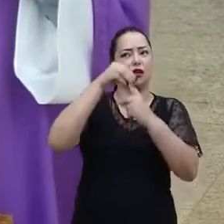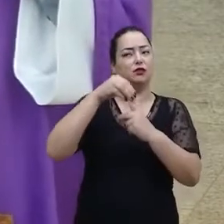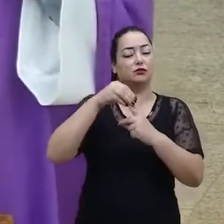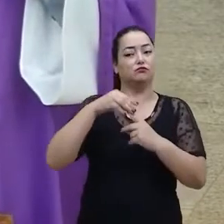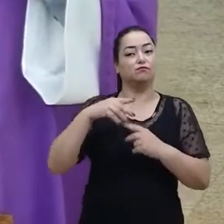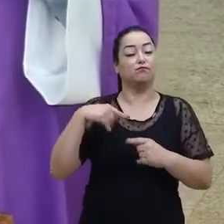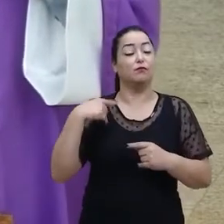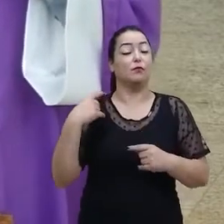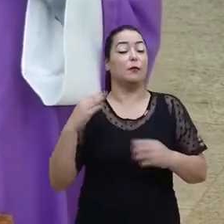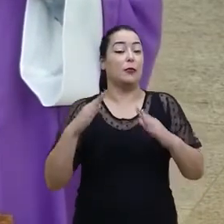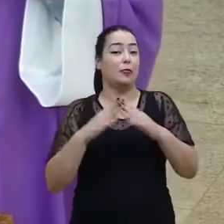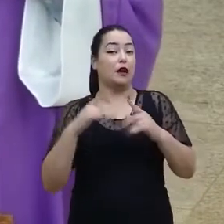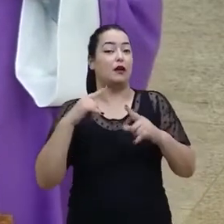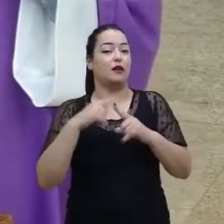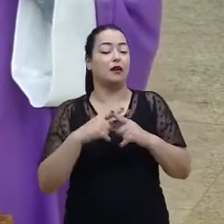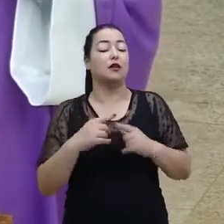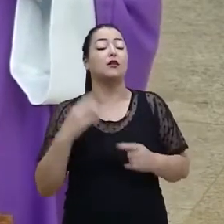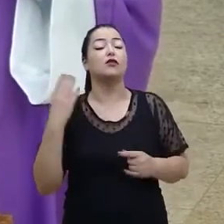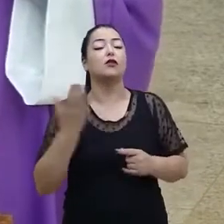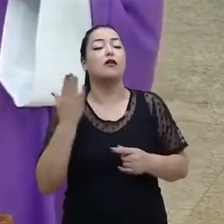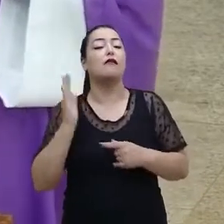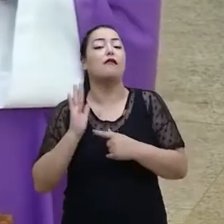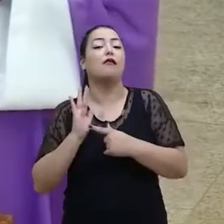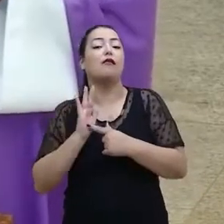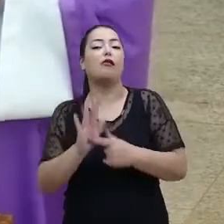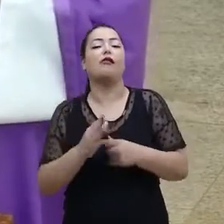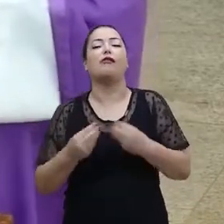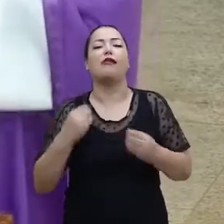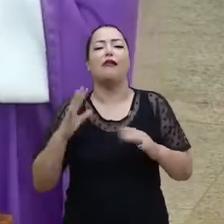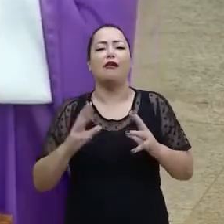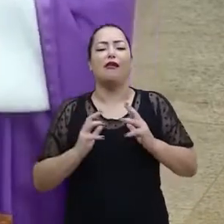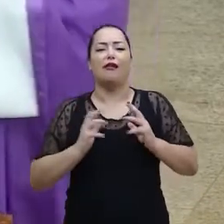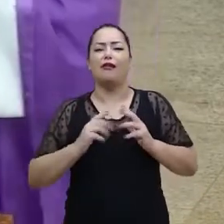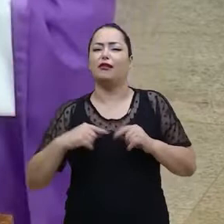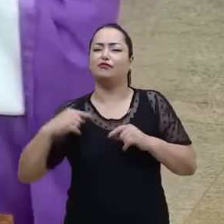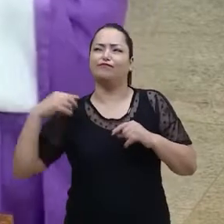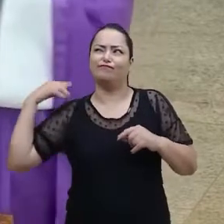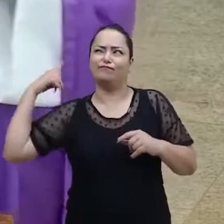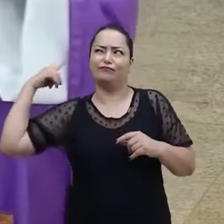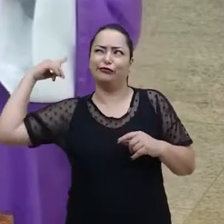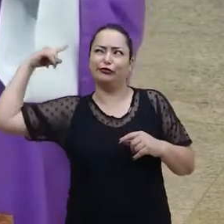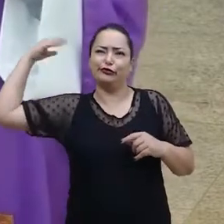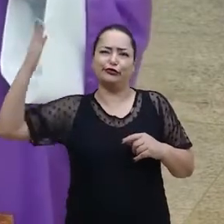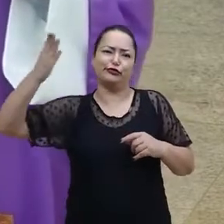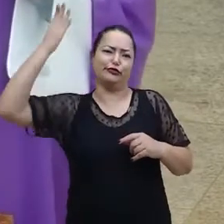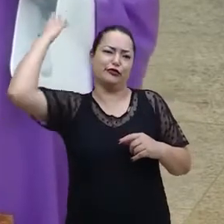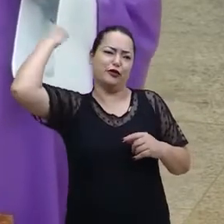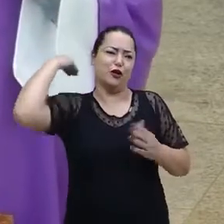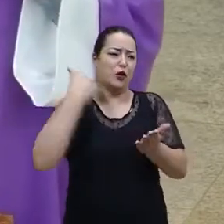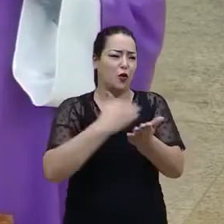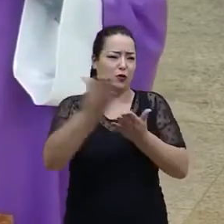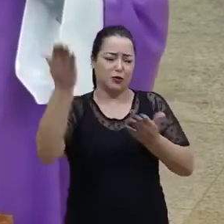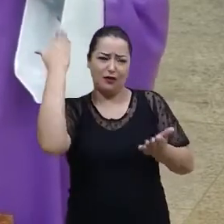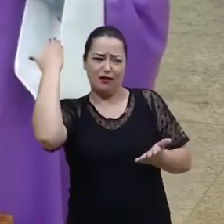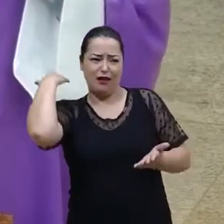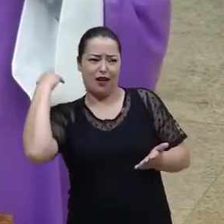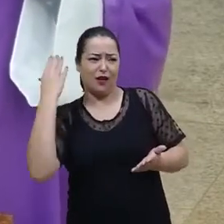igreja preserva quarta-feira de cinzas atrás essa riqueza milenar do Antigo Testamento